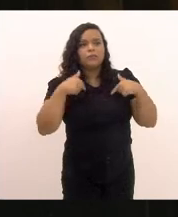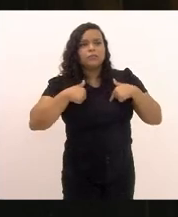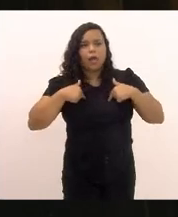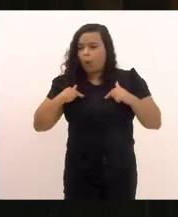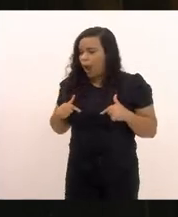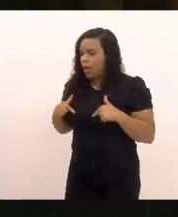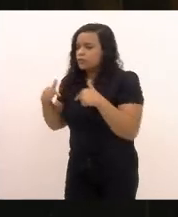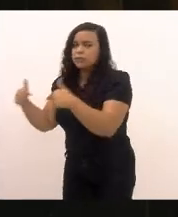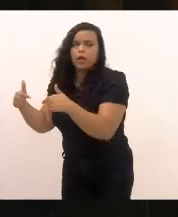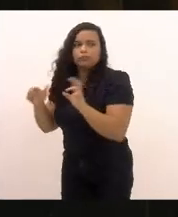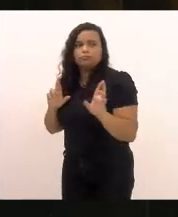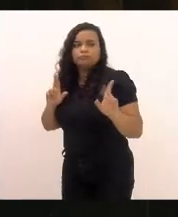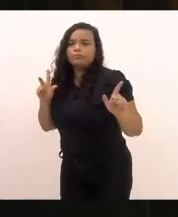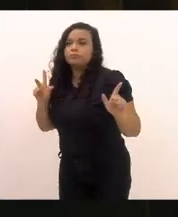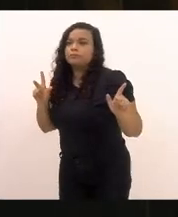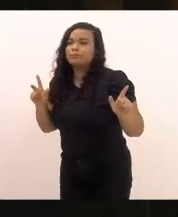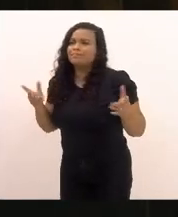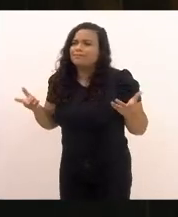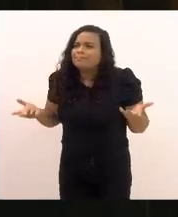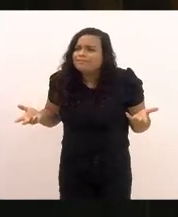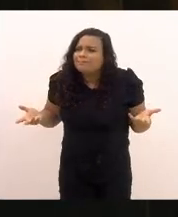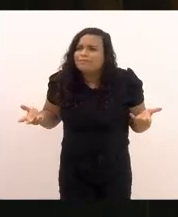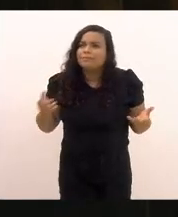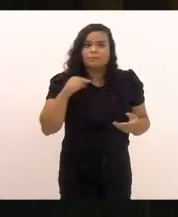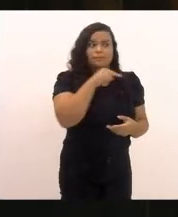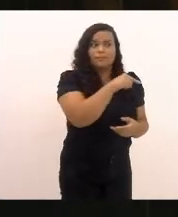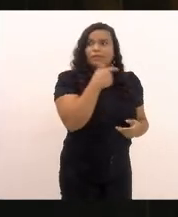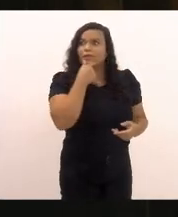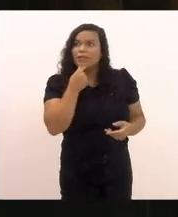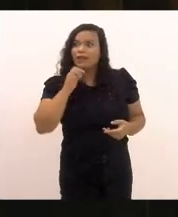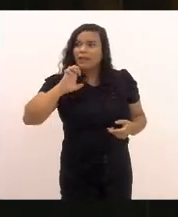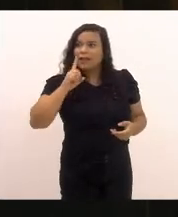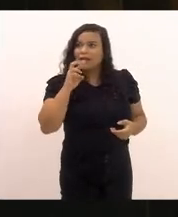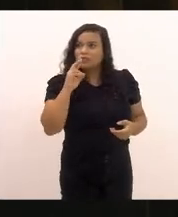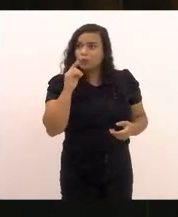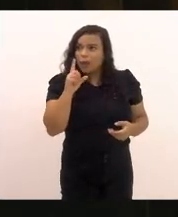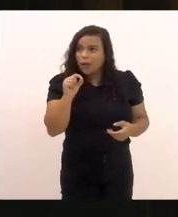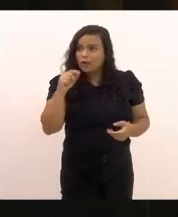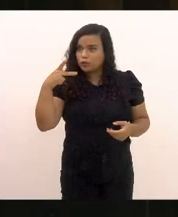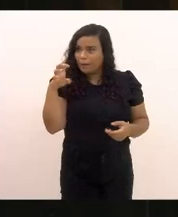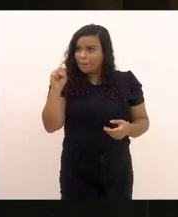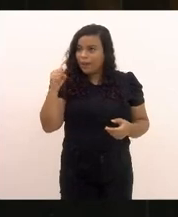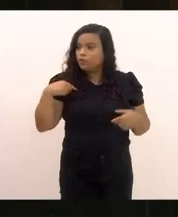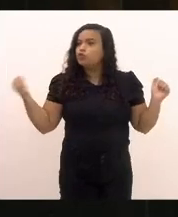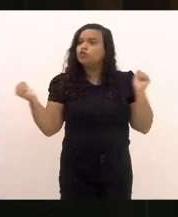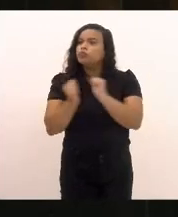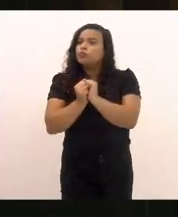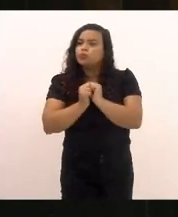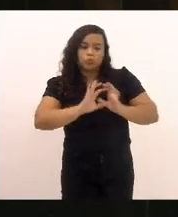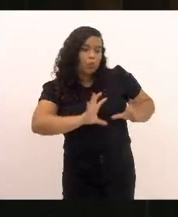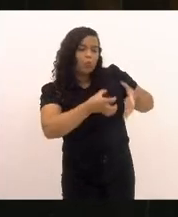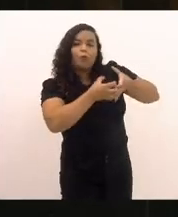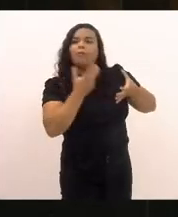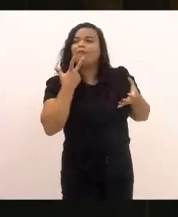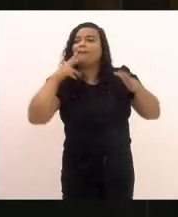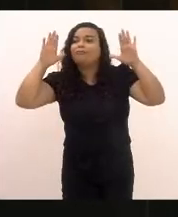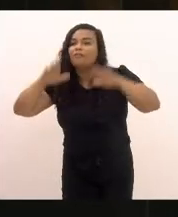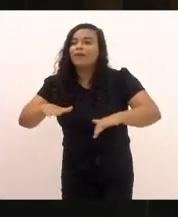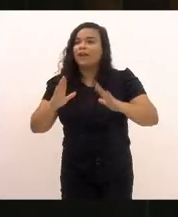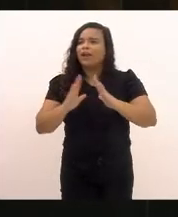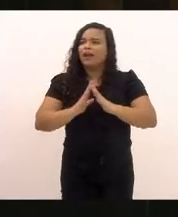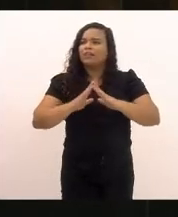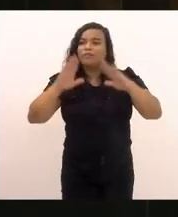Senhor Eduardo Paes, no sambódromo, acompanhado da turma do Fique em Casa, a turma que